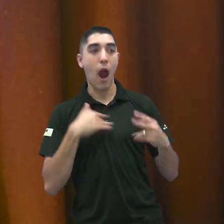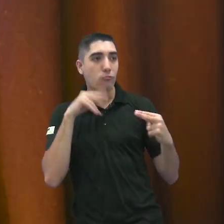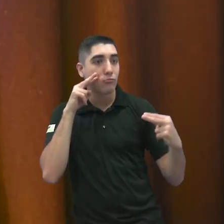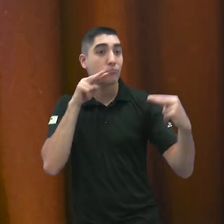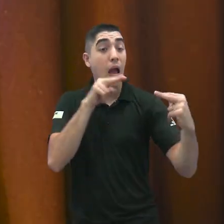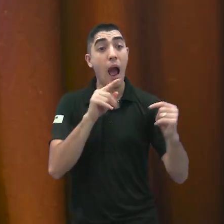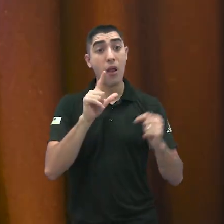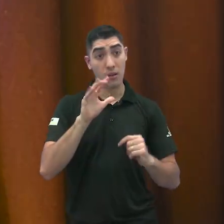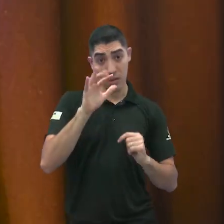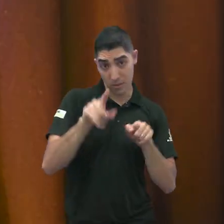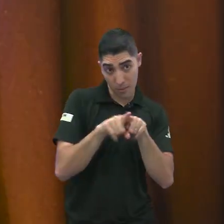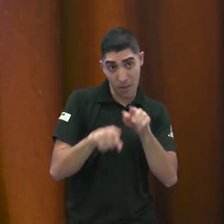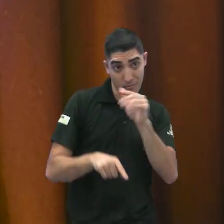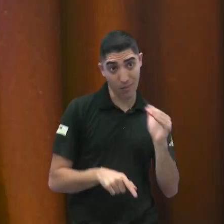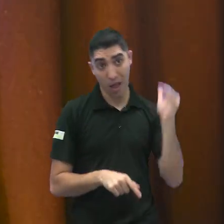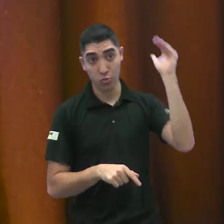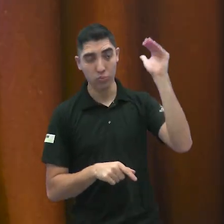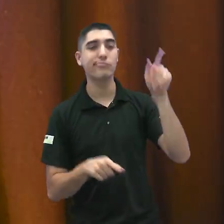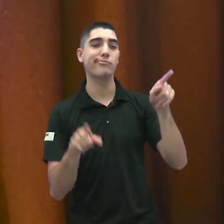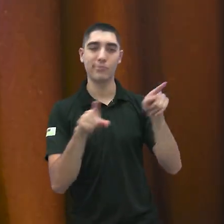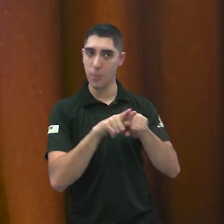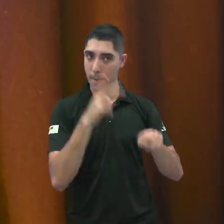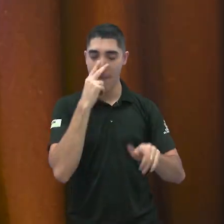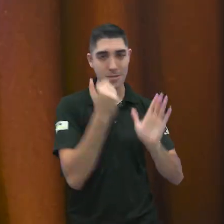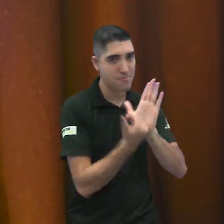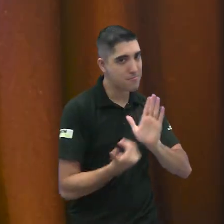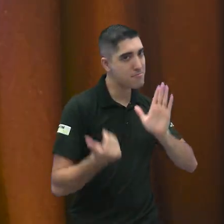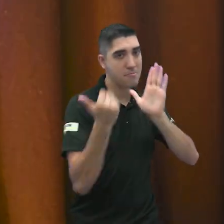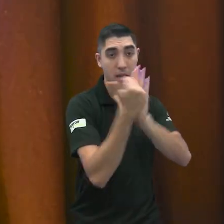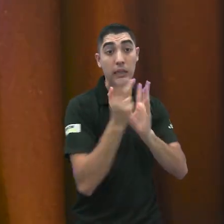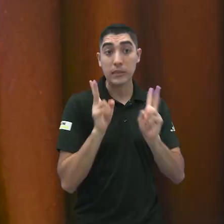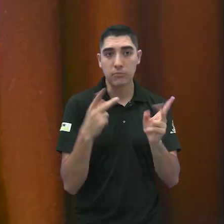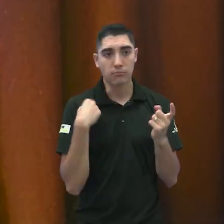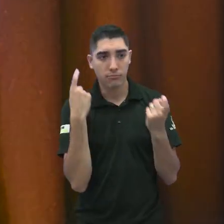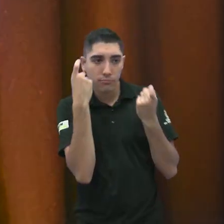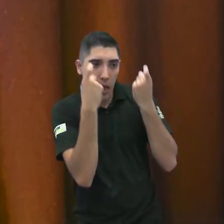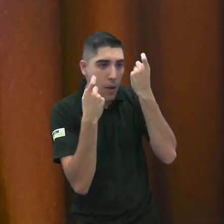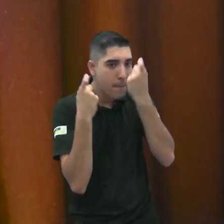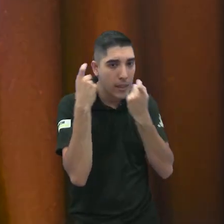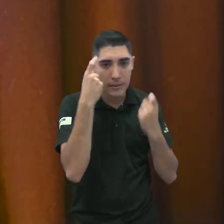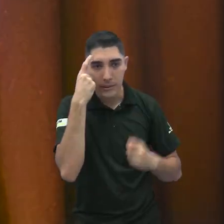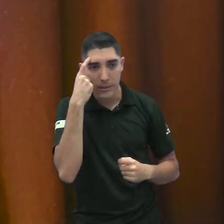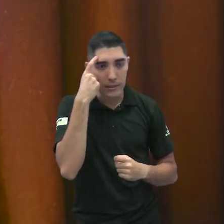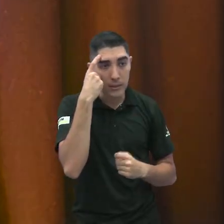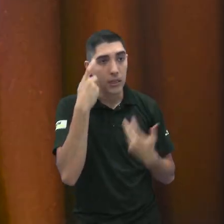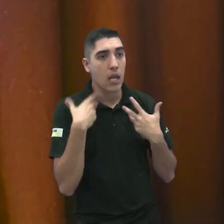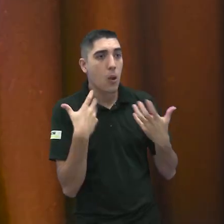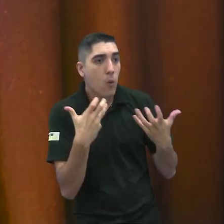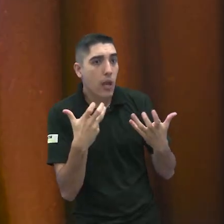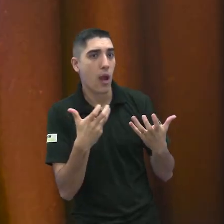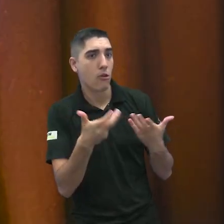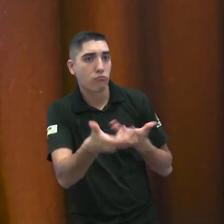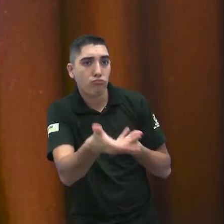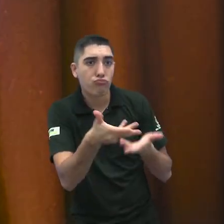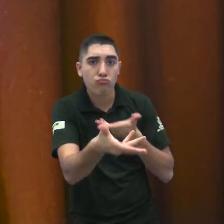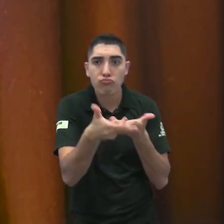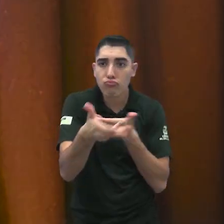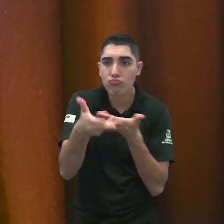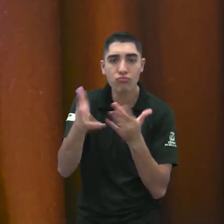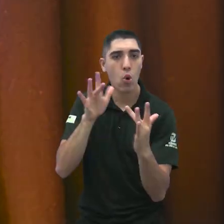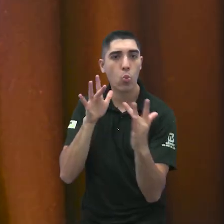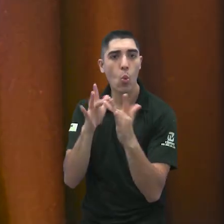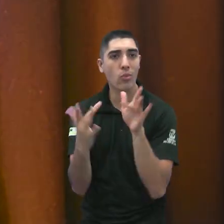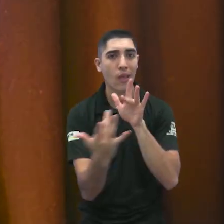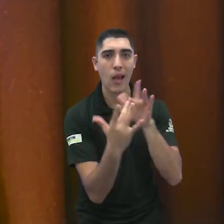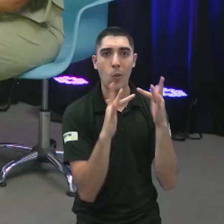repete na vida adulta também, vai ser com muito mais intensidade. Então, ela vai estar sempre preocupada e sempre procurando ali situações para que ela possa se